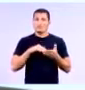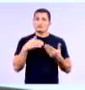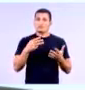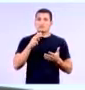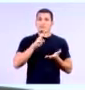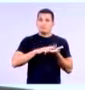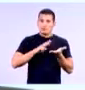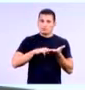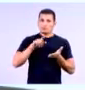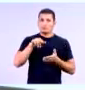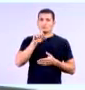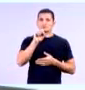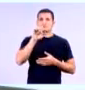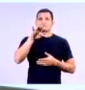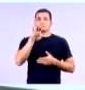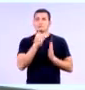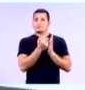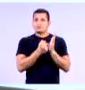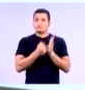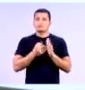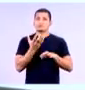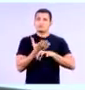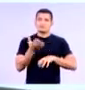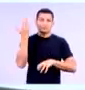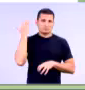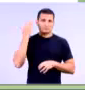subprogramas da disciplina passada.